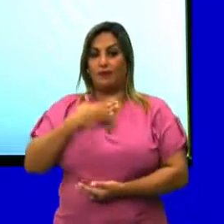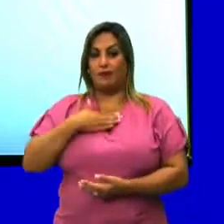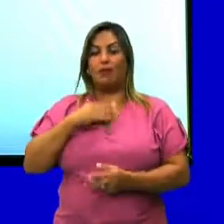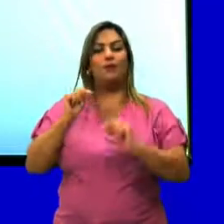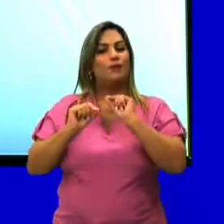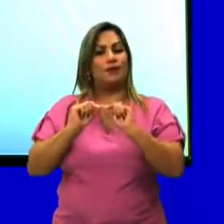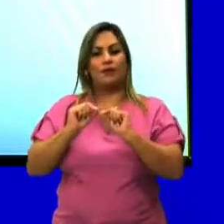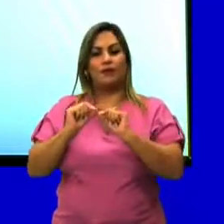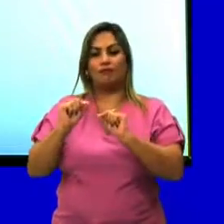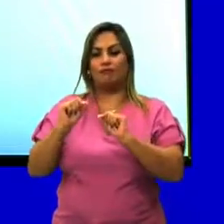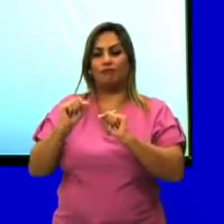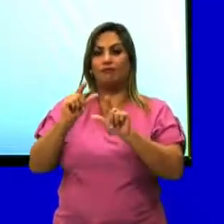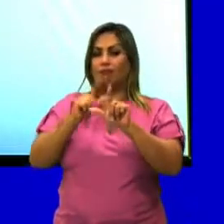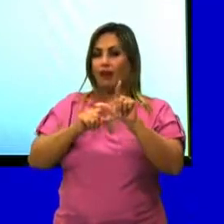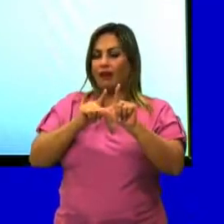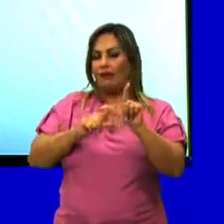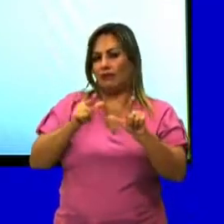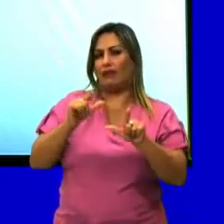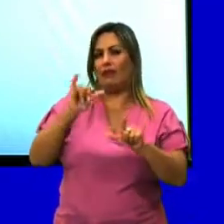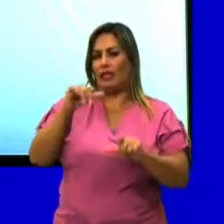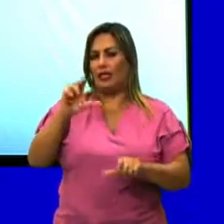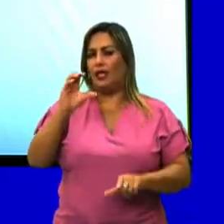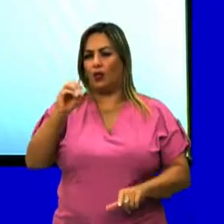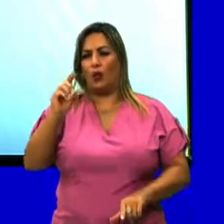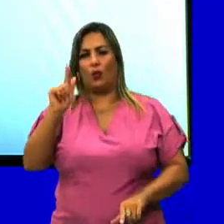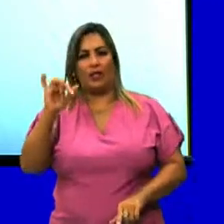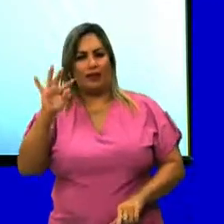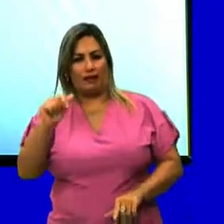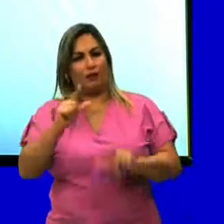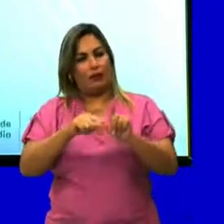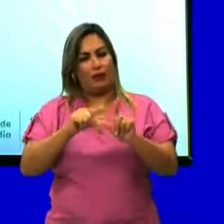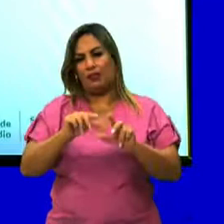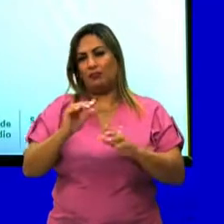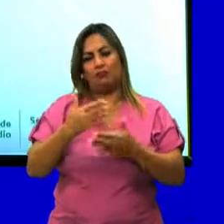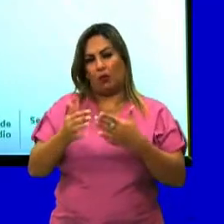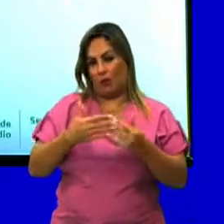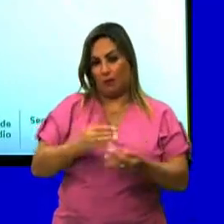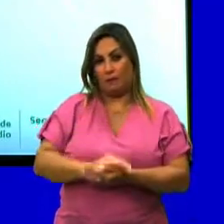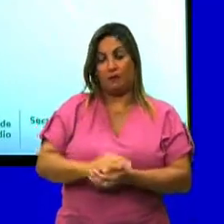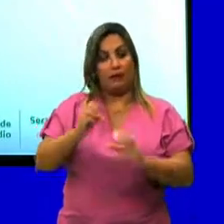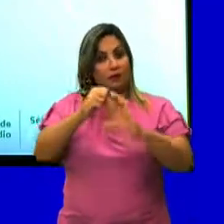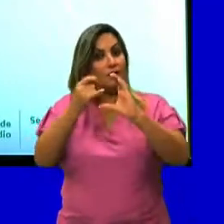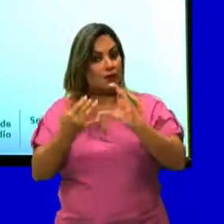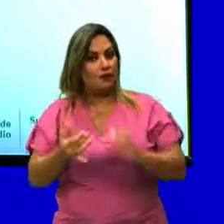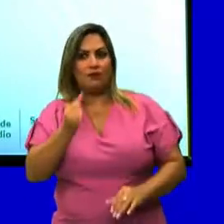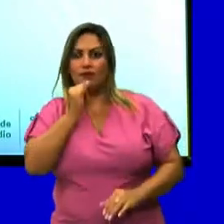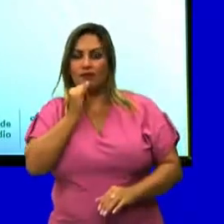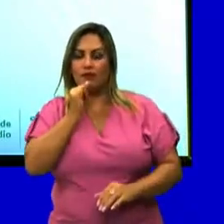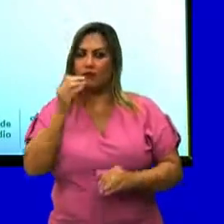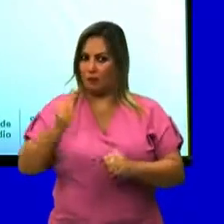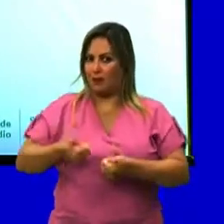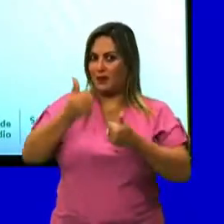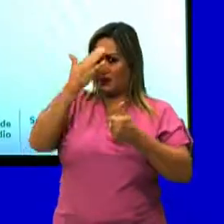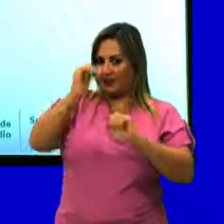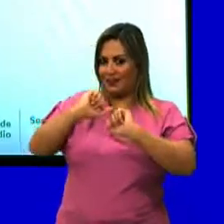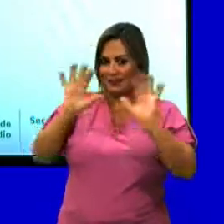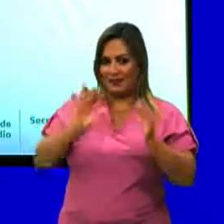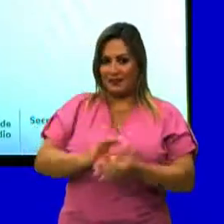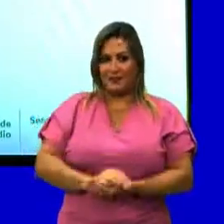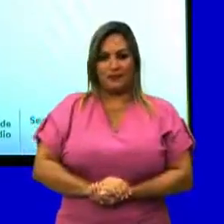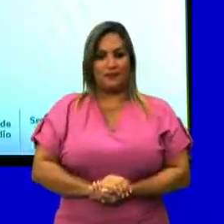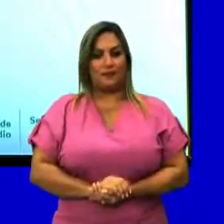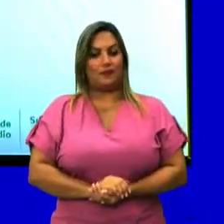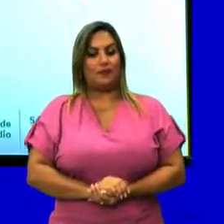minha o que em conta Vale Ah tá então vamos dar uma característica tu deixasse aqui nós vamos de exemplo que vai ficar melhor